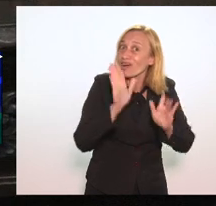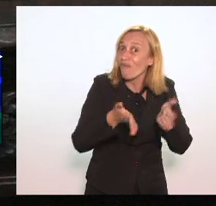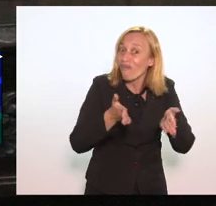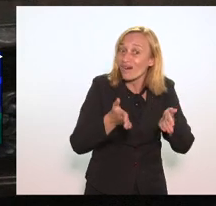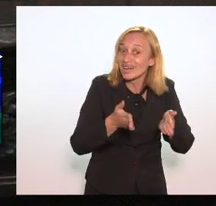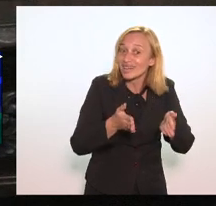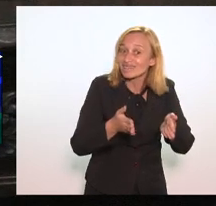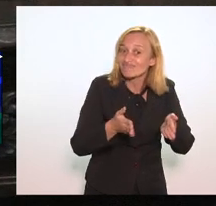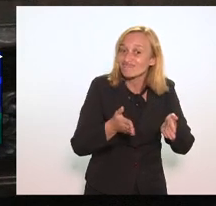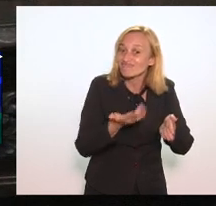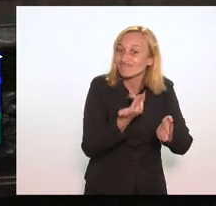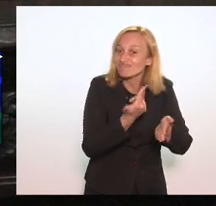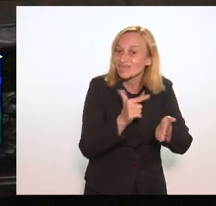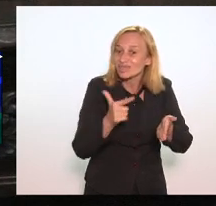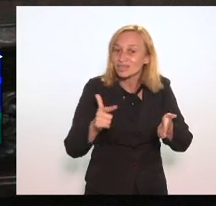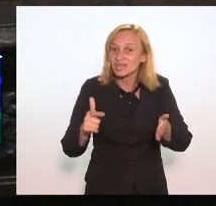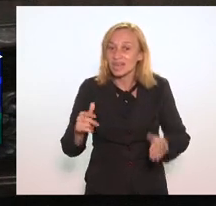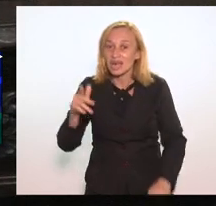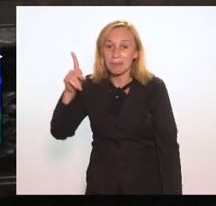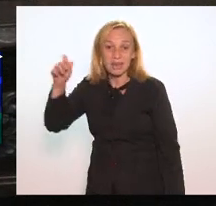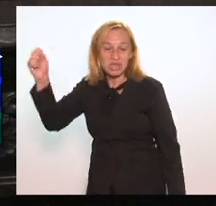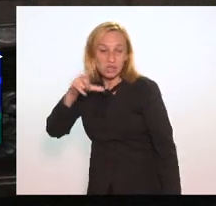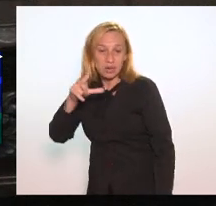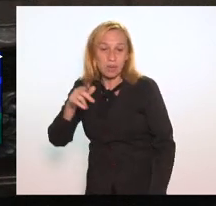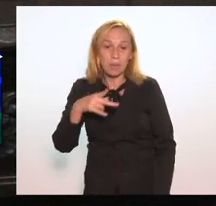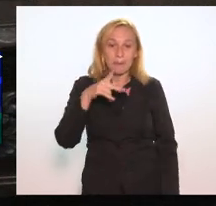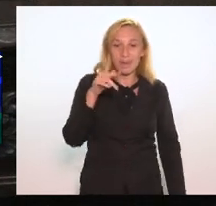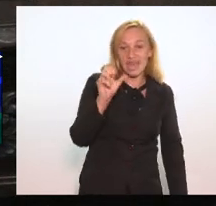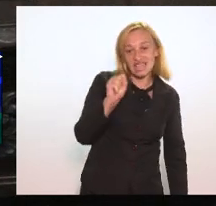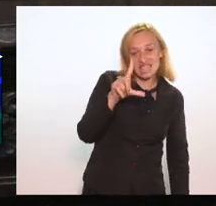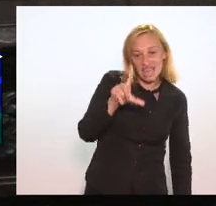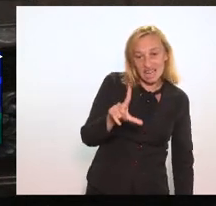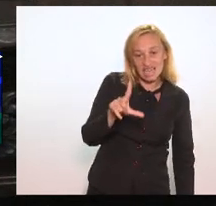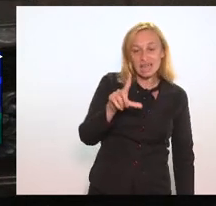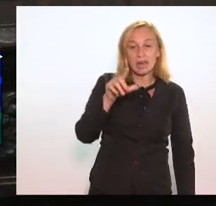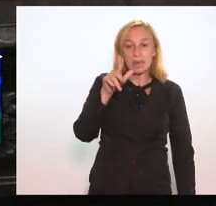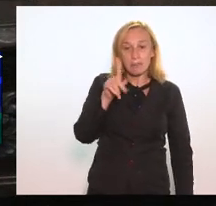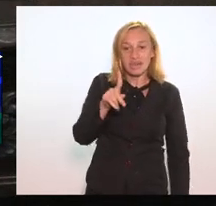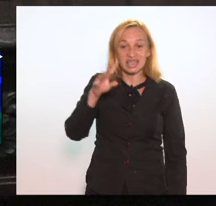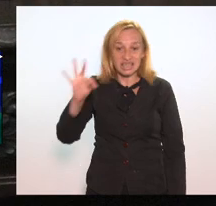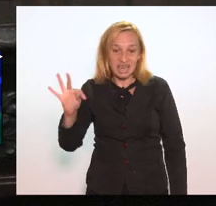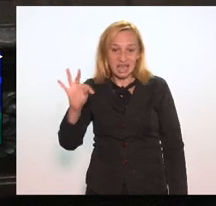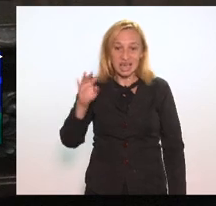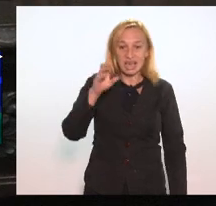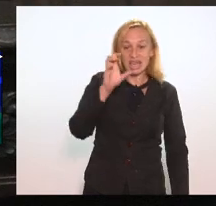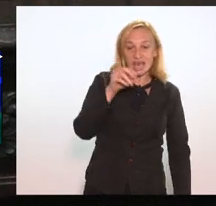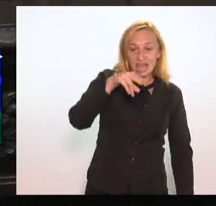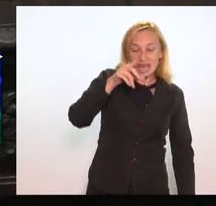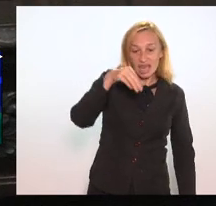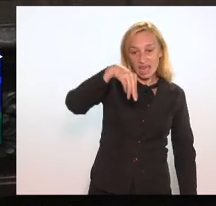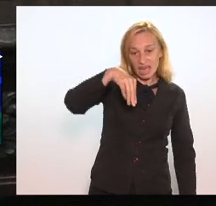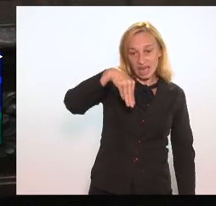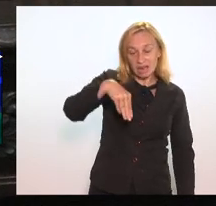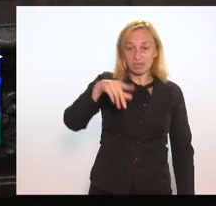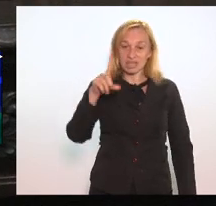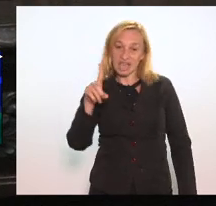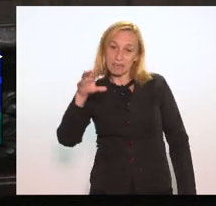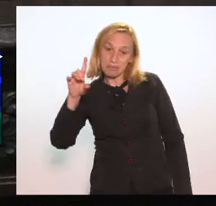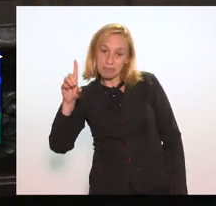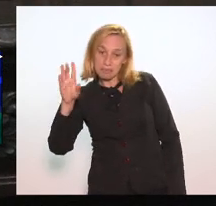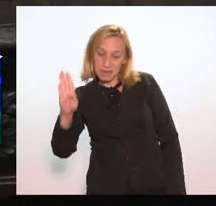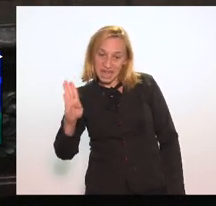não tem PSOL psl PT PMDB não tem